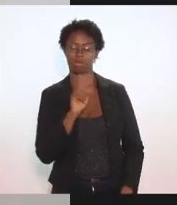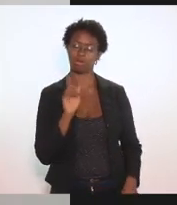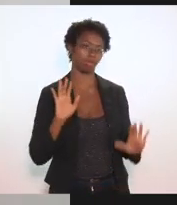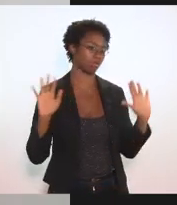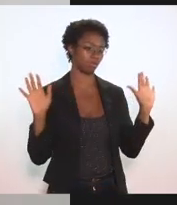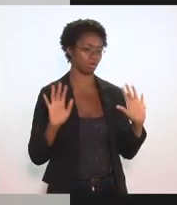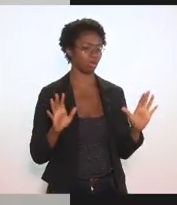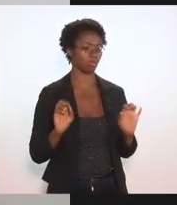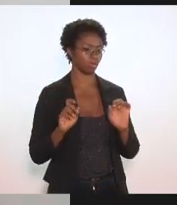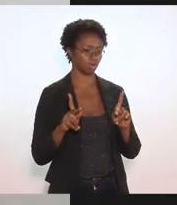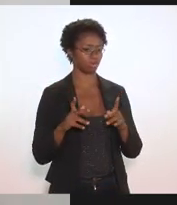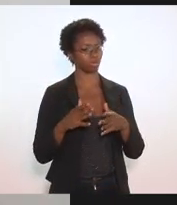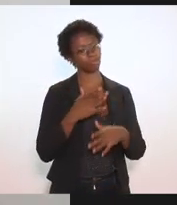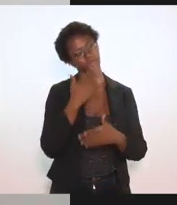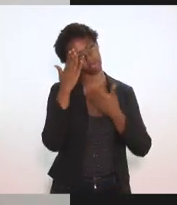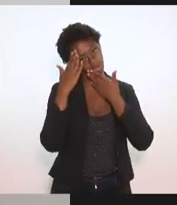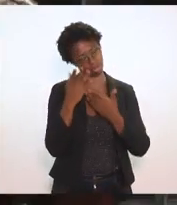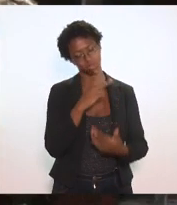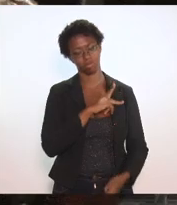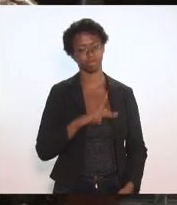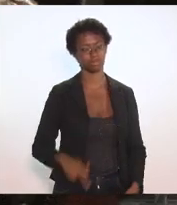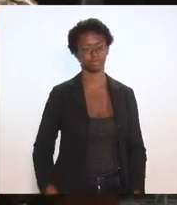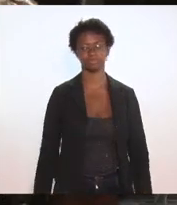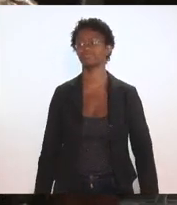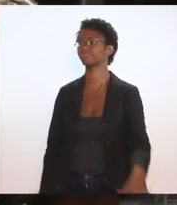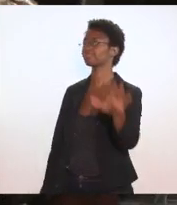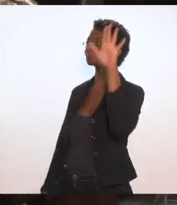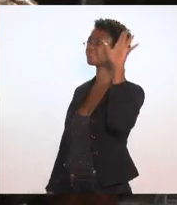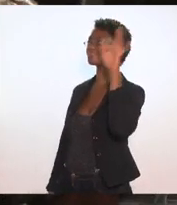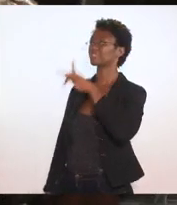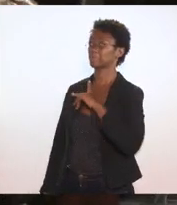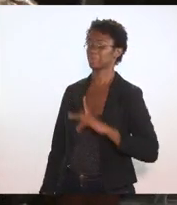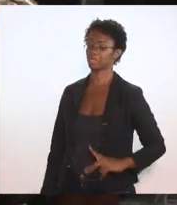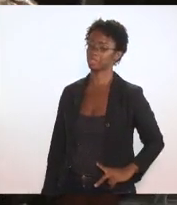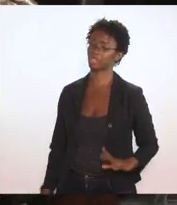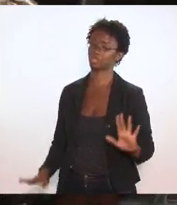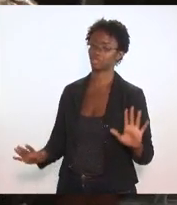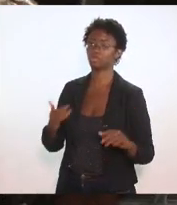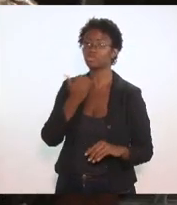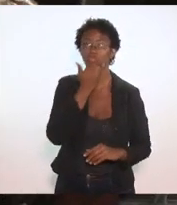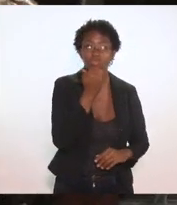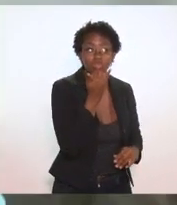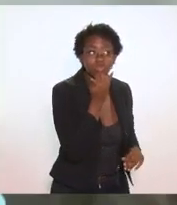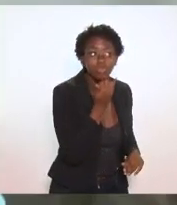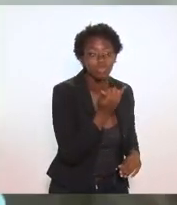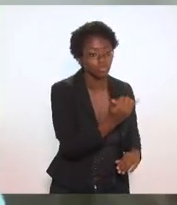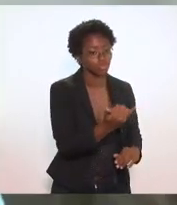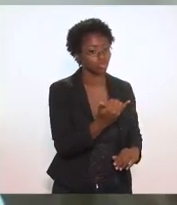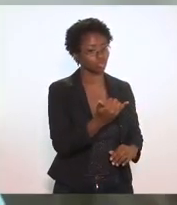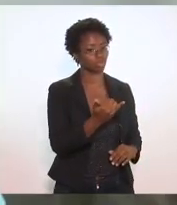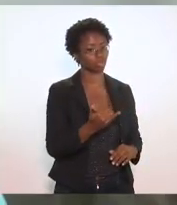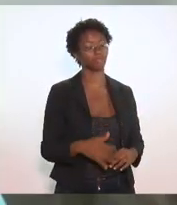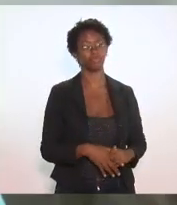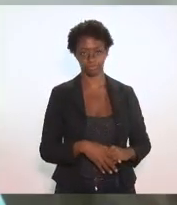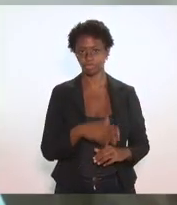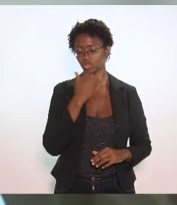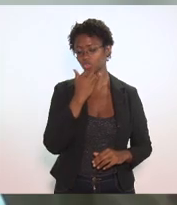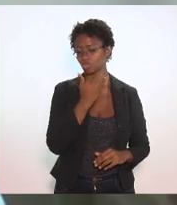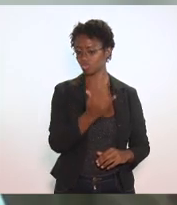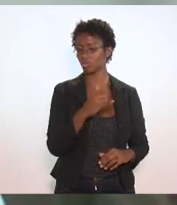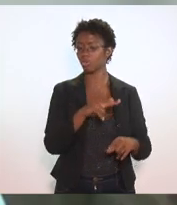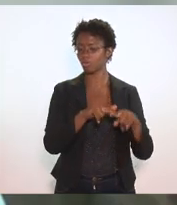últimos tempos. Obrigada, presidente. Presidente, eu queria só pedir desculpas à deputada Adriana Baltazar, porque eu